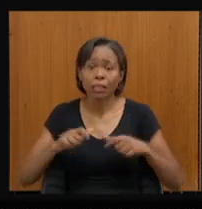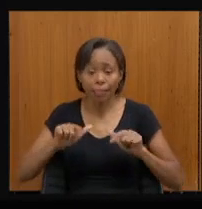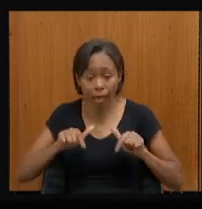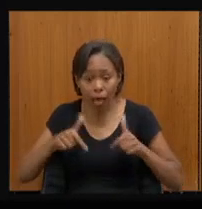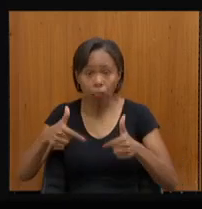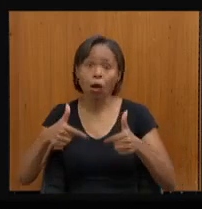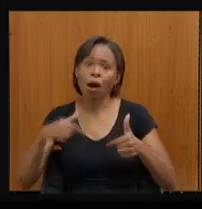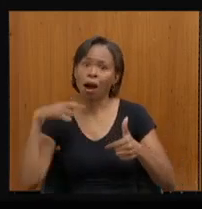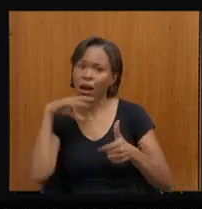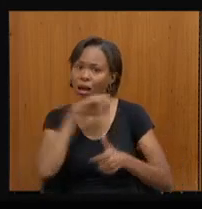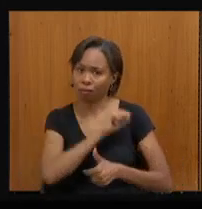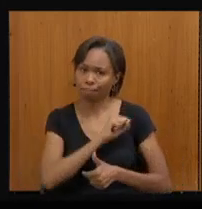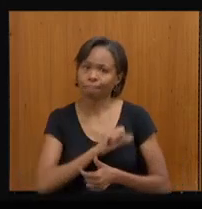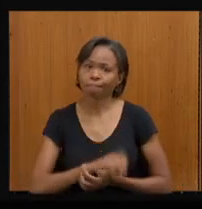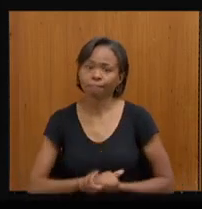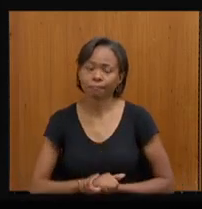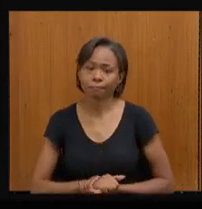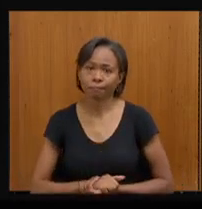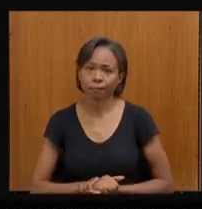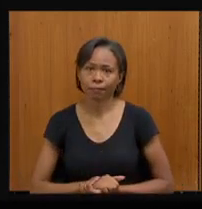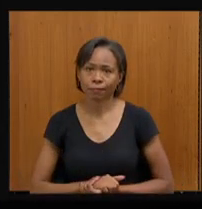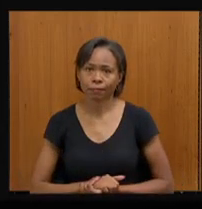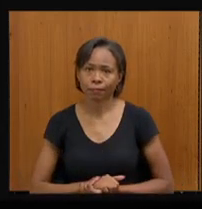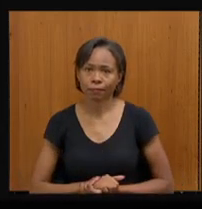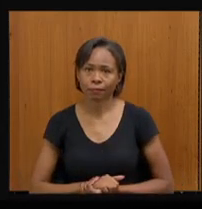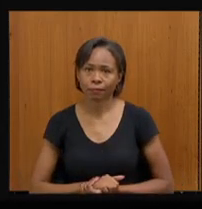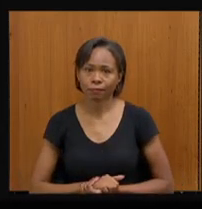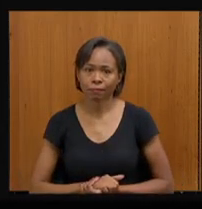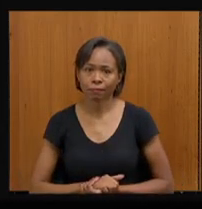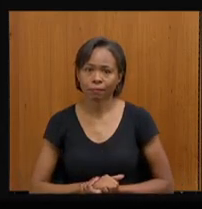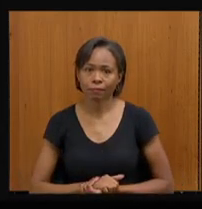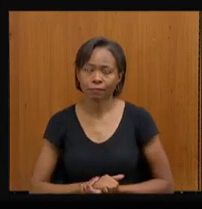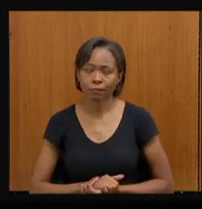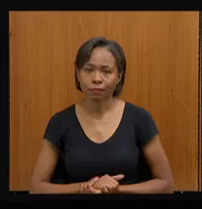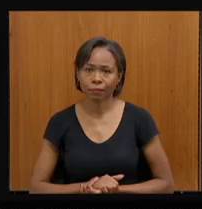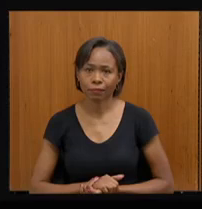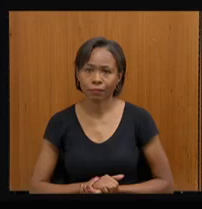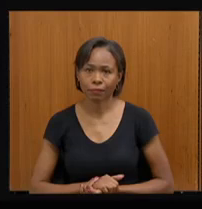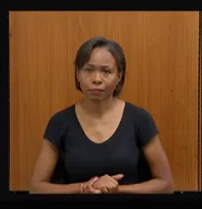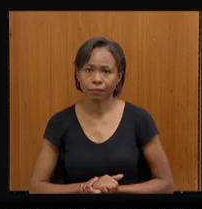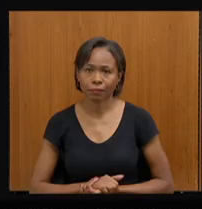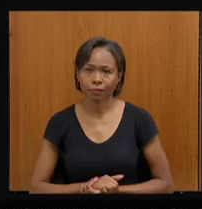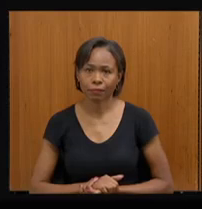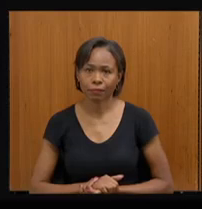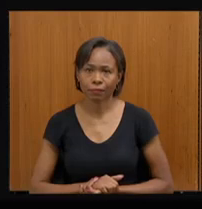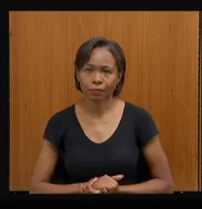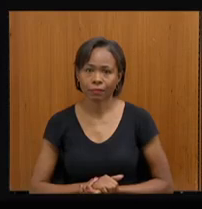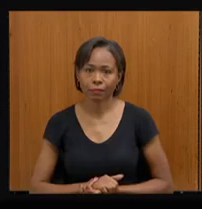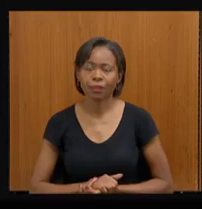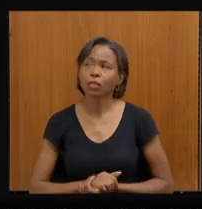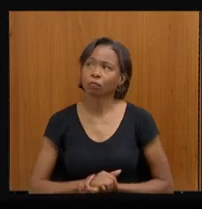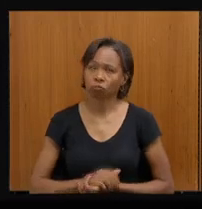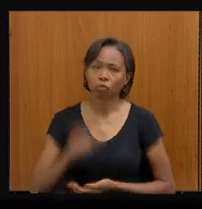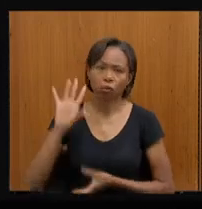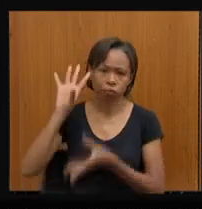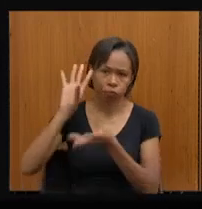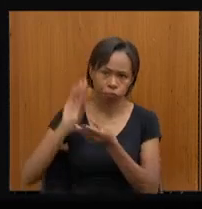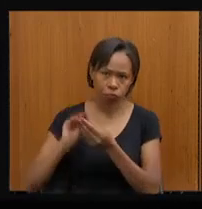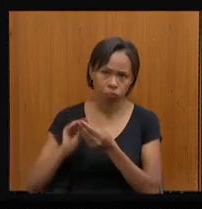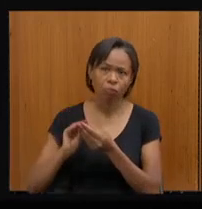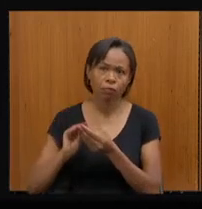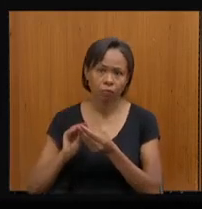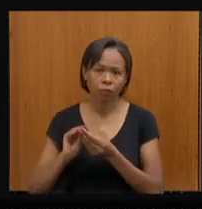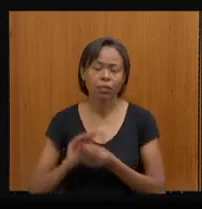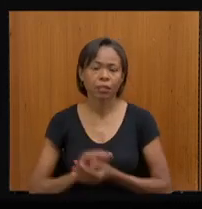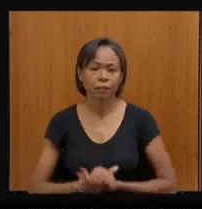rápida Ok Isso aí por favor agora eu Já finalizei e